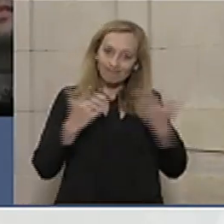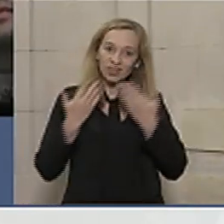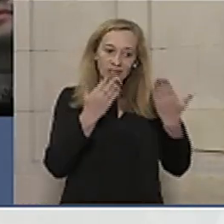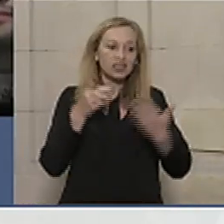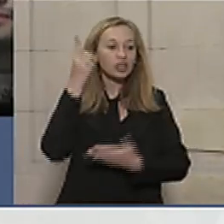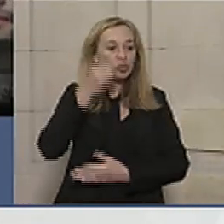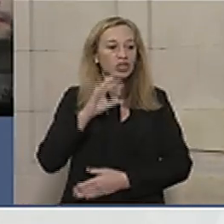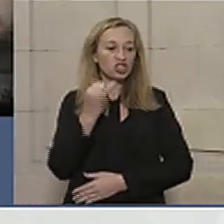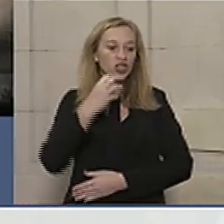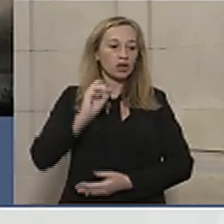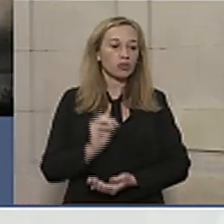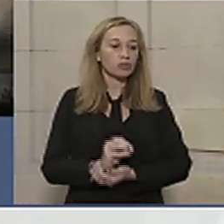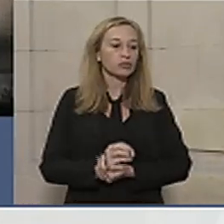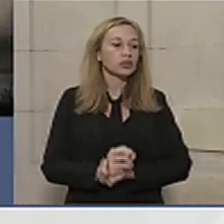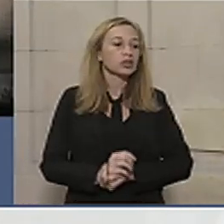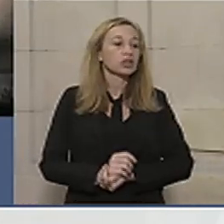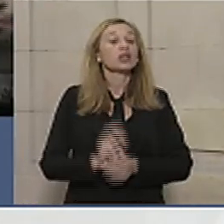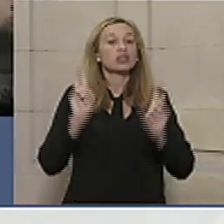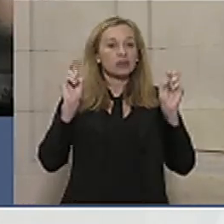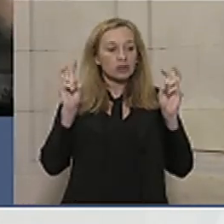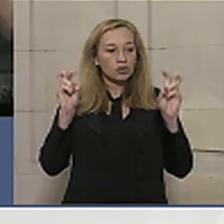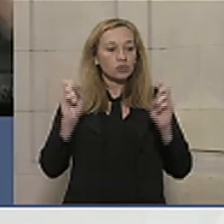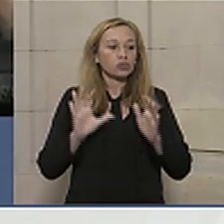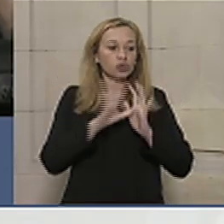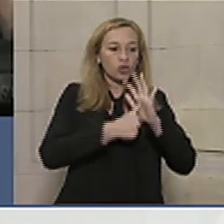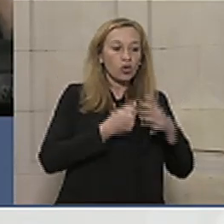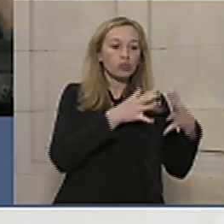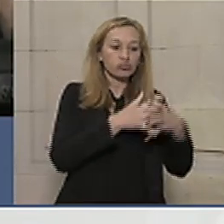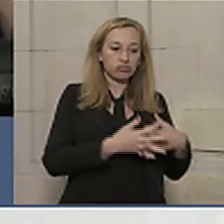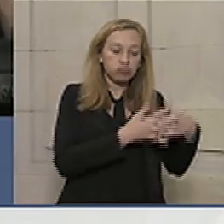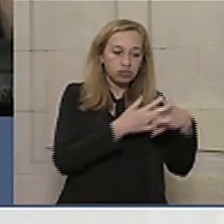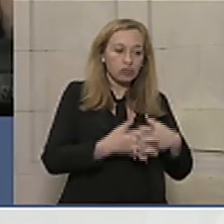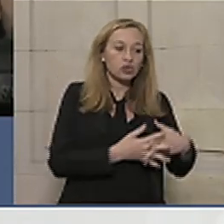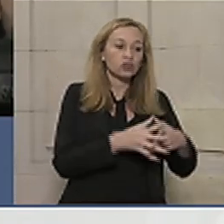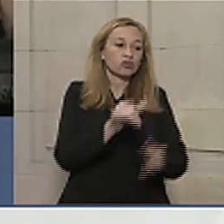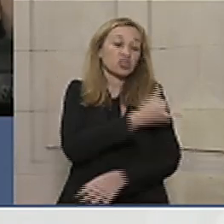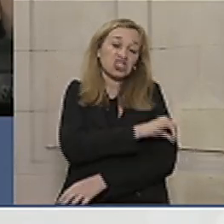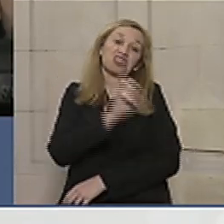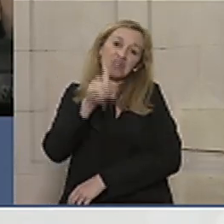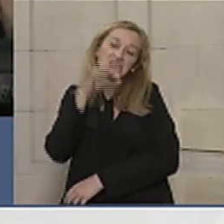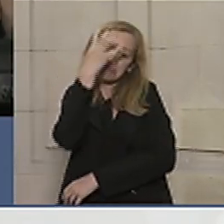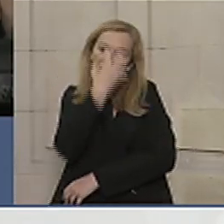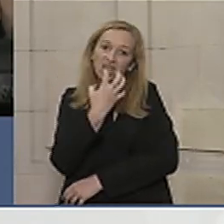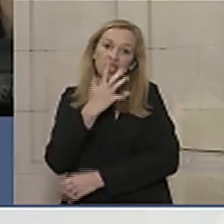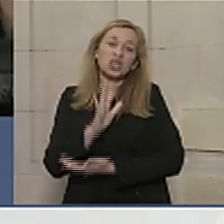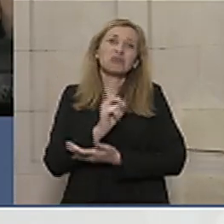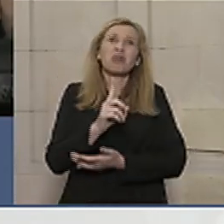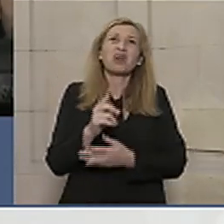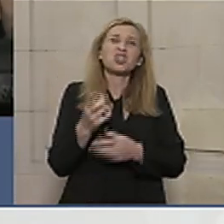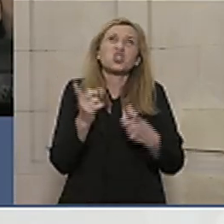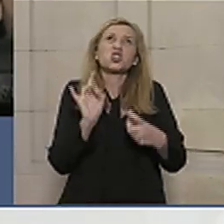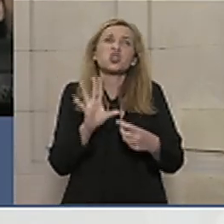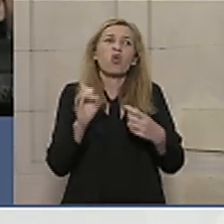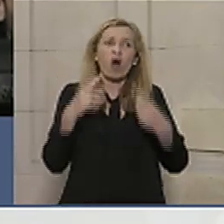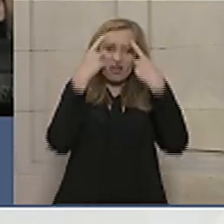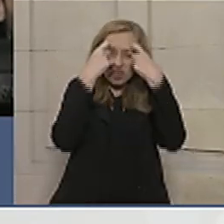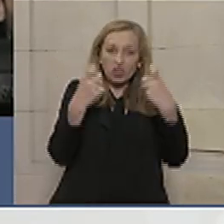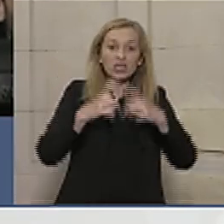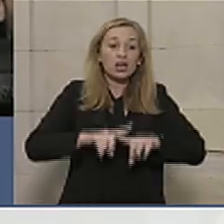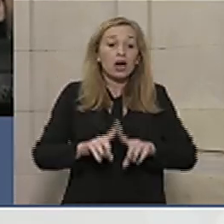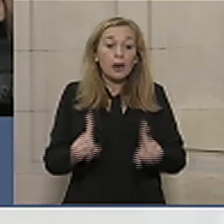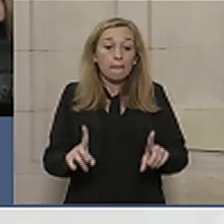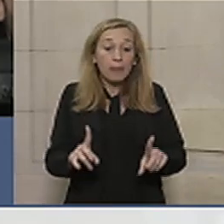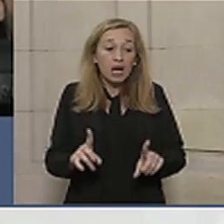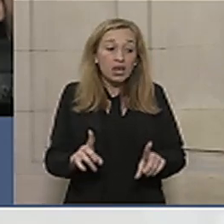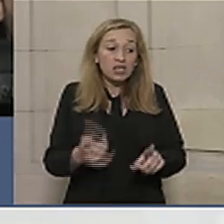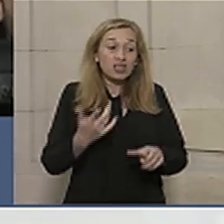Chicão Bulhões. Essa questão do roubo de carga no Rio de Janeiro é extremamente séria, não só pelo aspecto da violência em si,